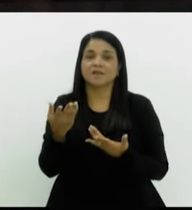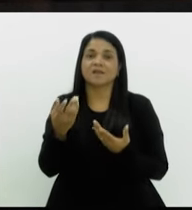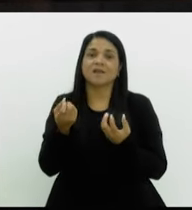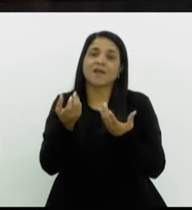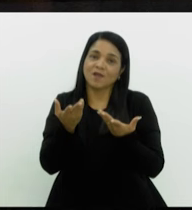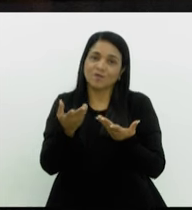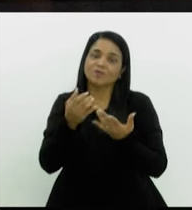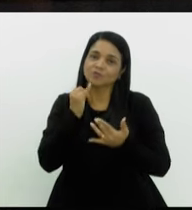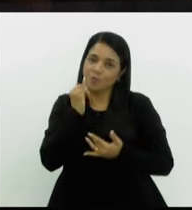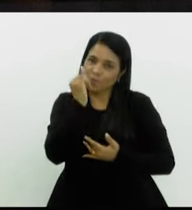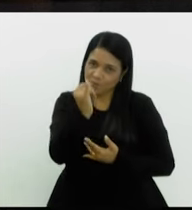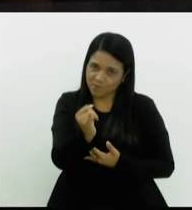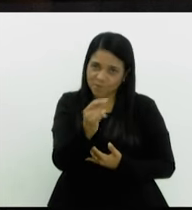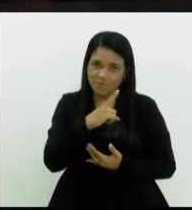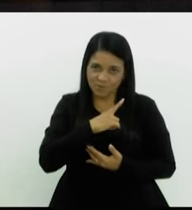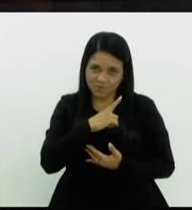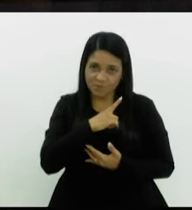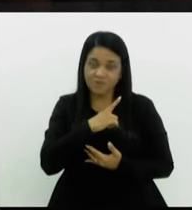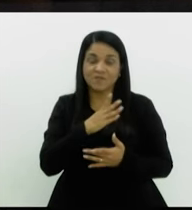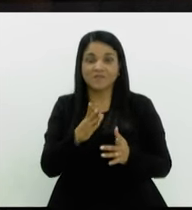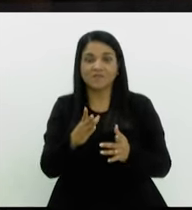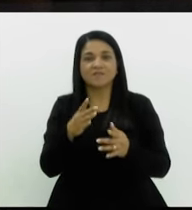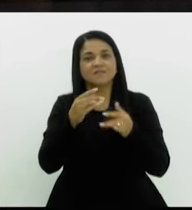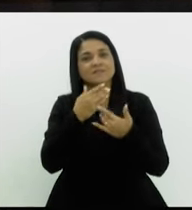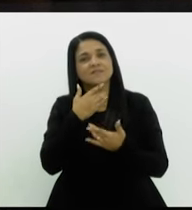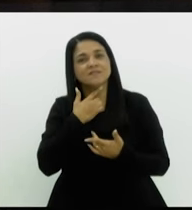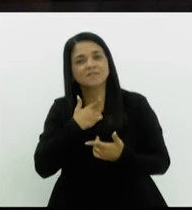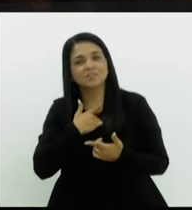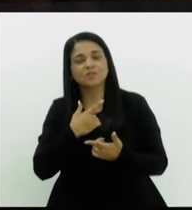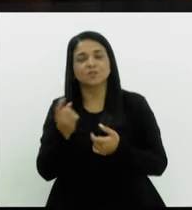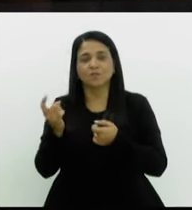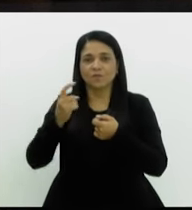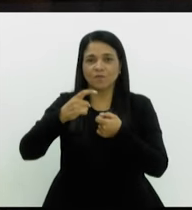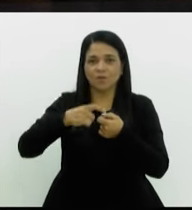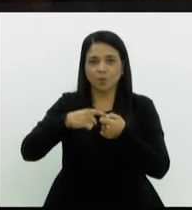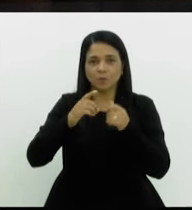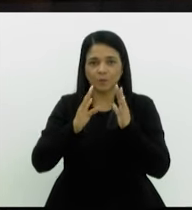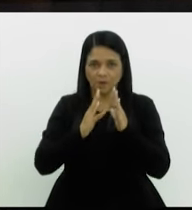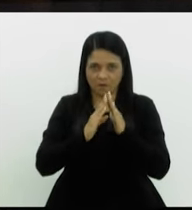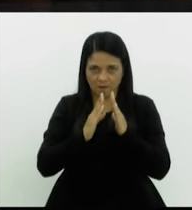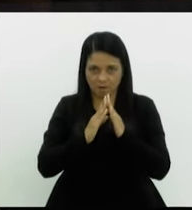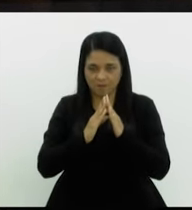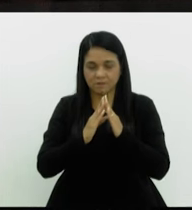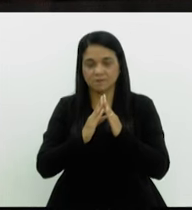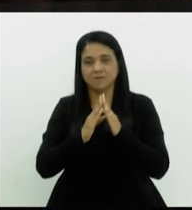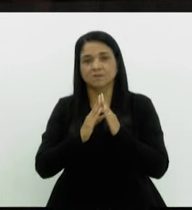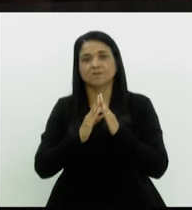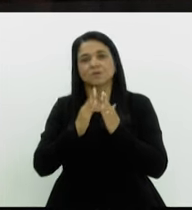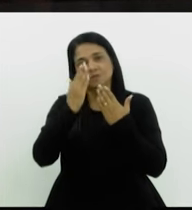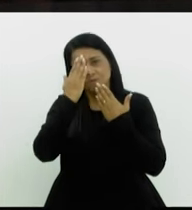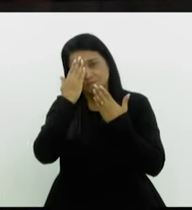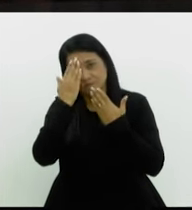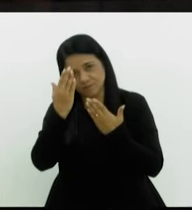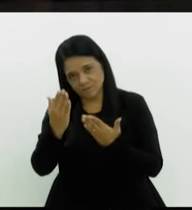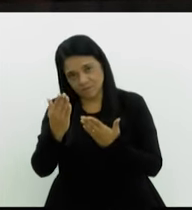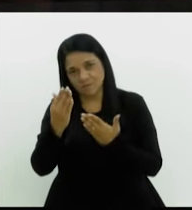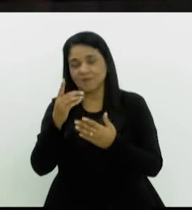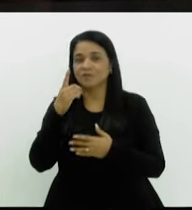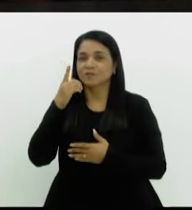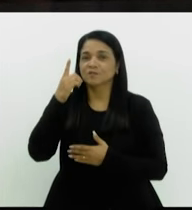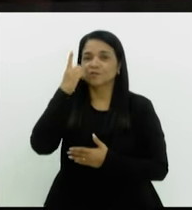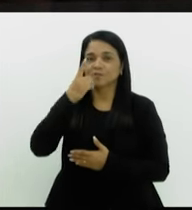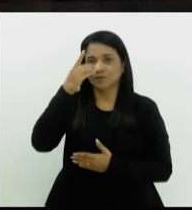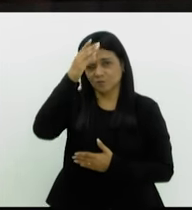minhas palavras, já desejando a todos e todas um bom retorno, não é, para as suas residências. Obrigada aí, não é, deputada Tia